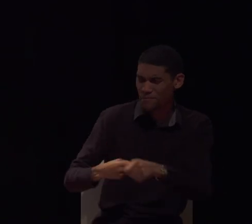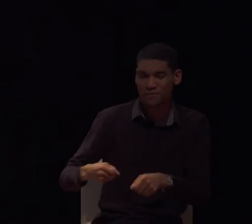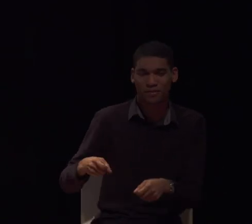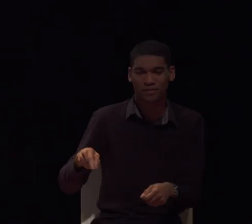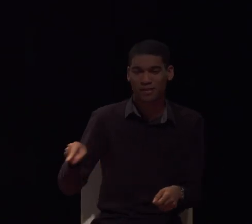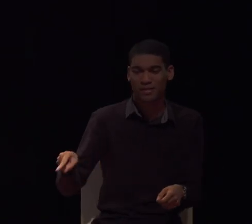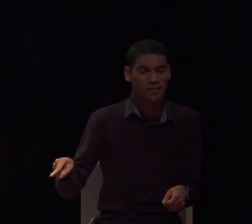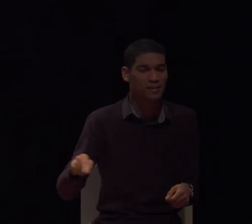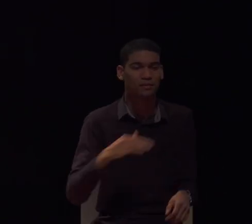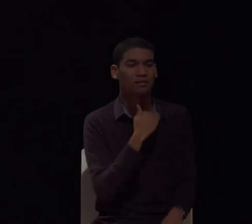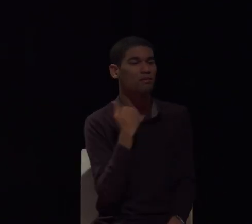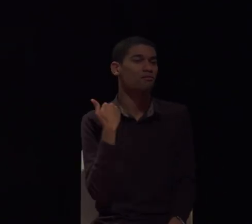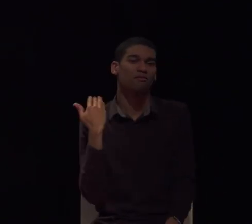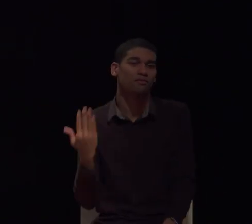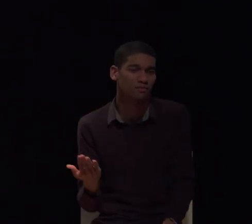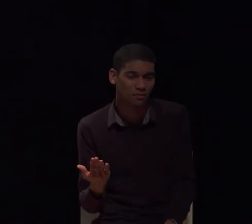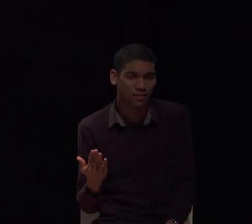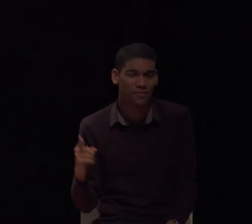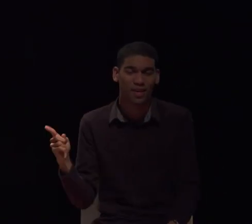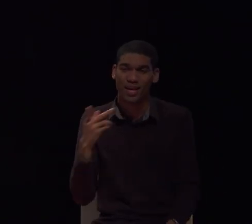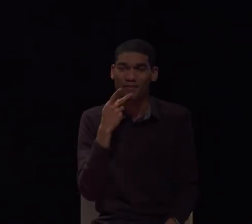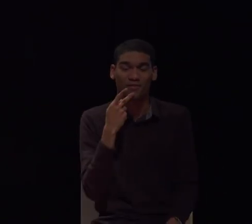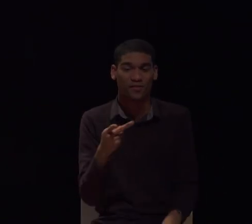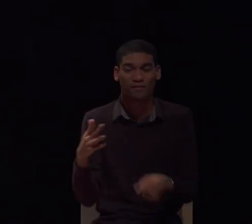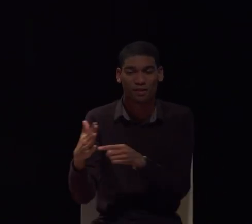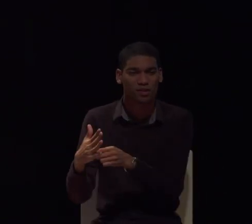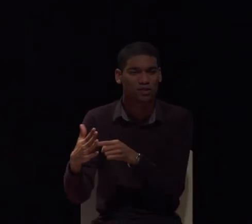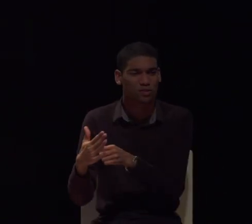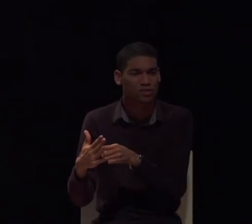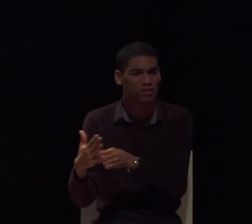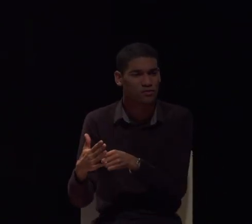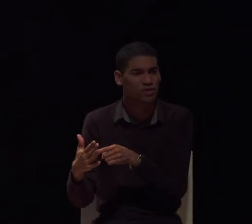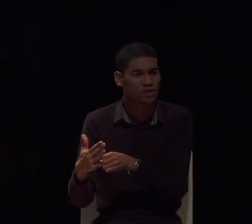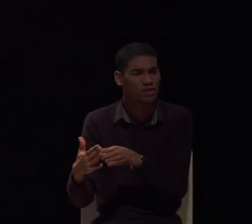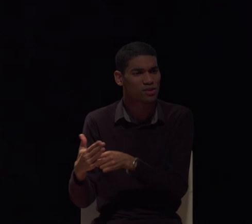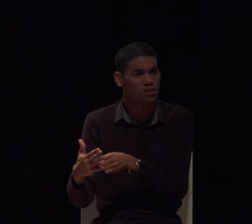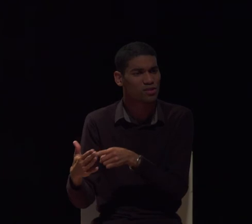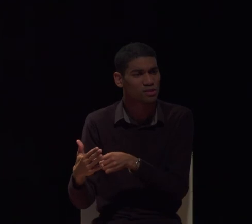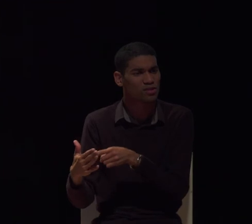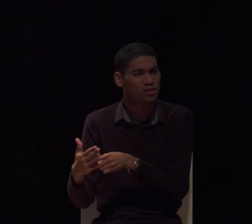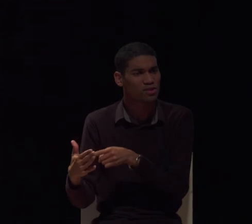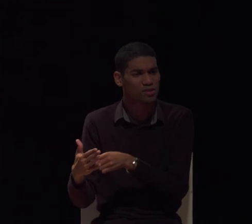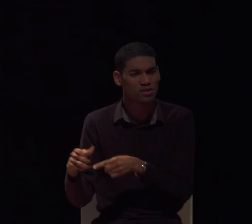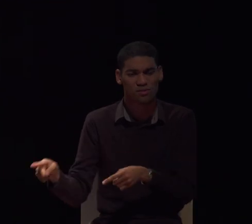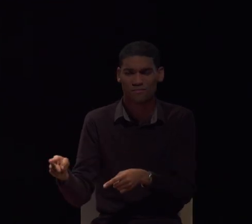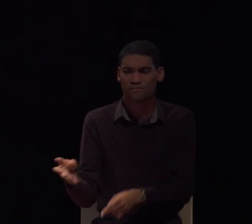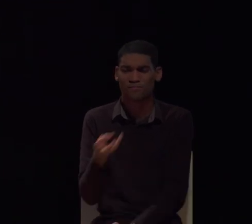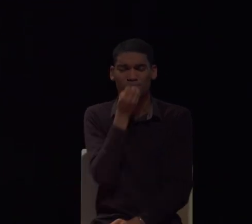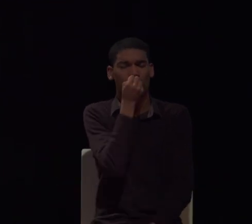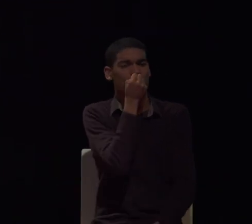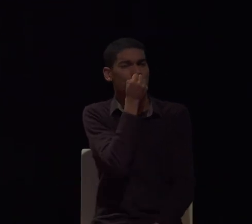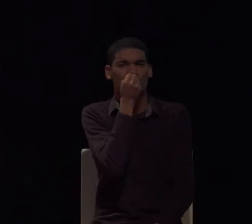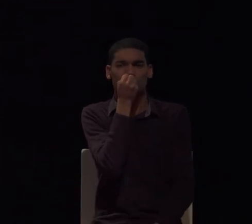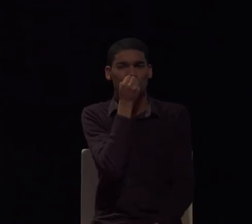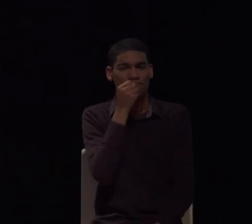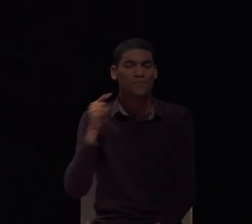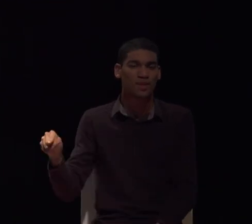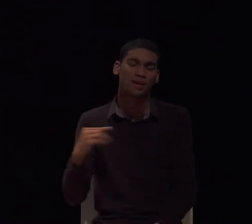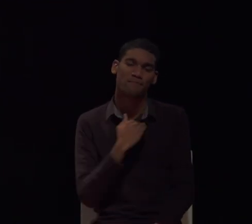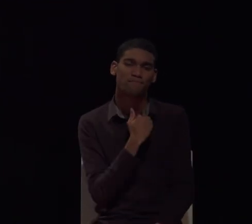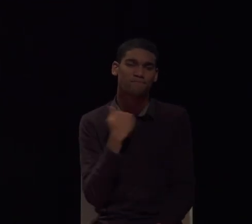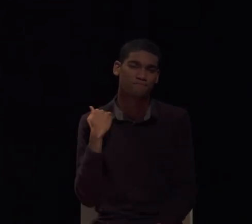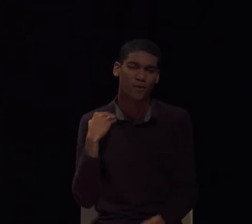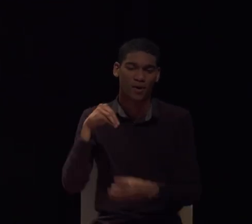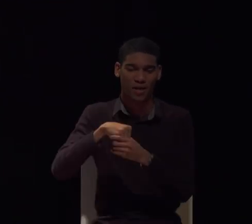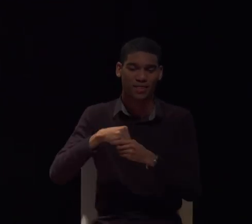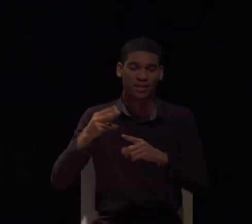agora é ele falava que não aguentava saiu na bolacha e aí ele acabou morrendo de pancada